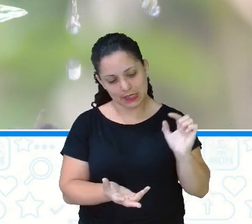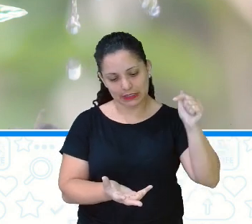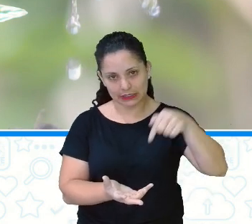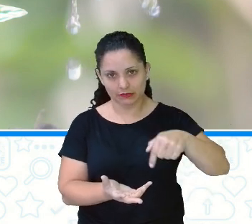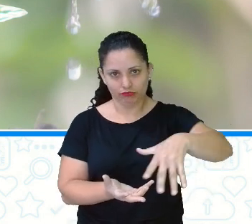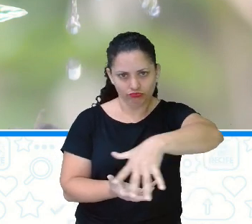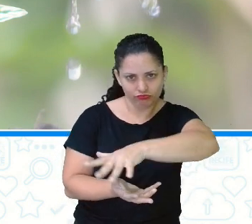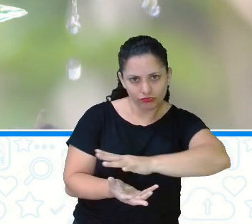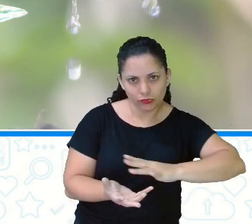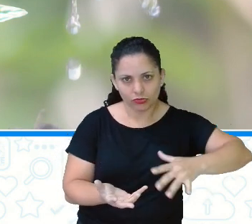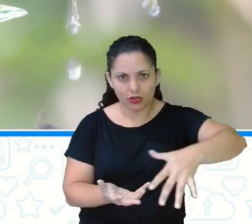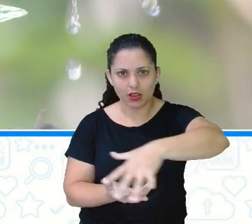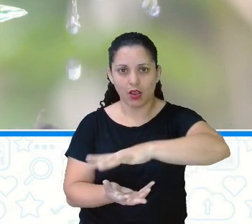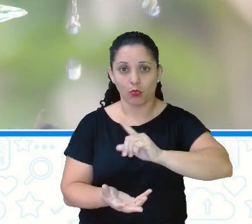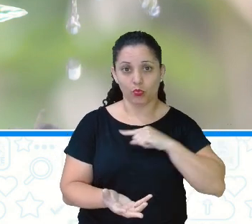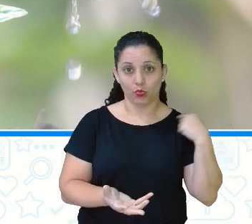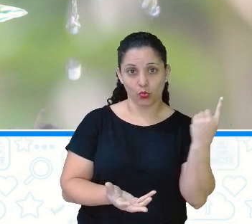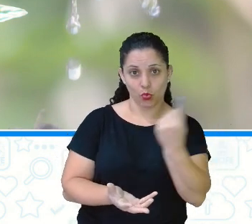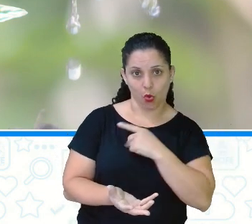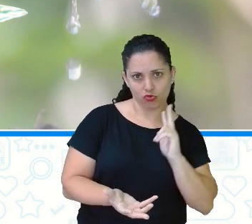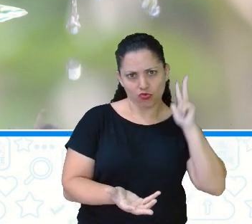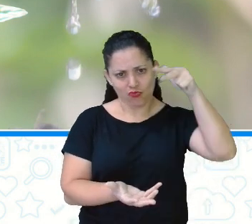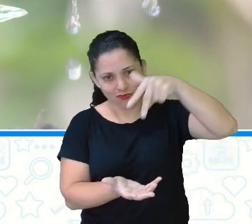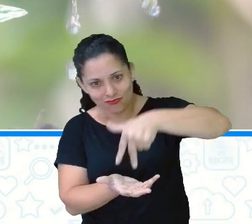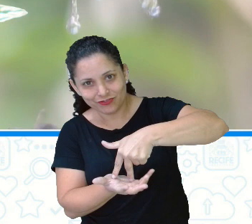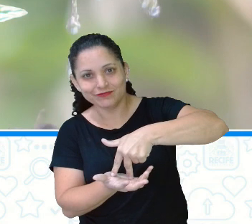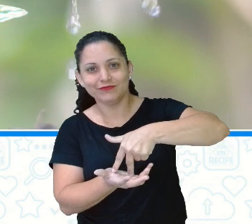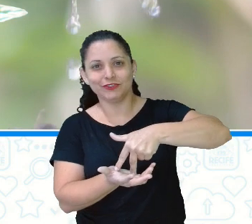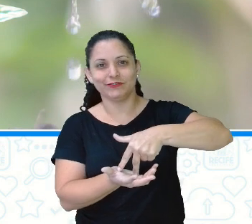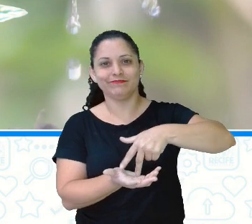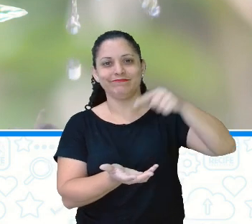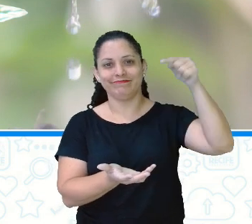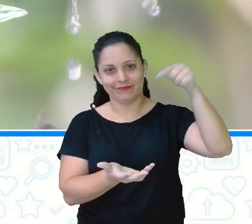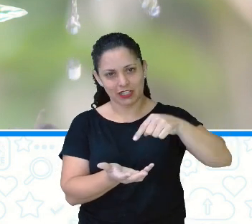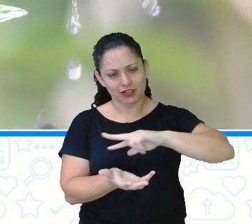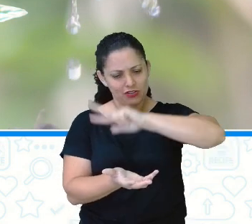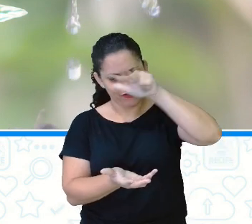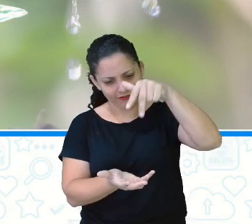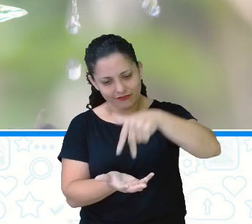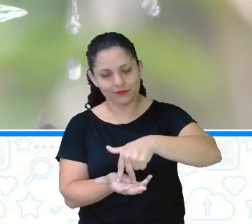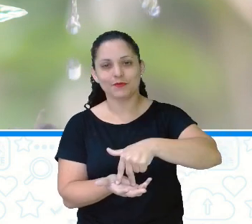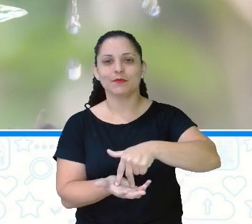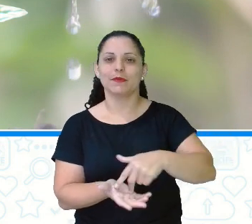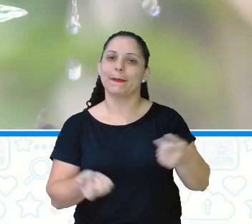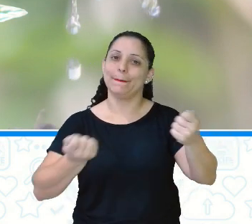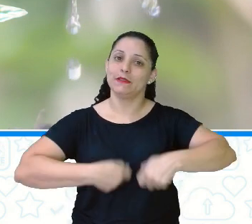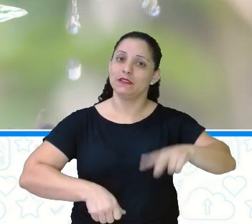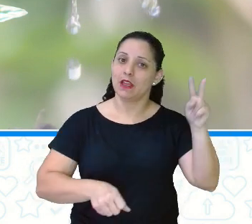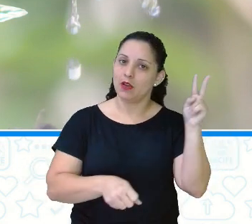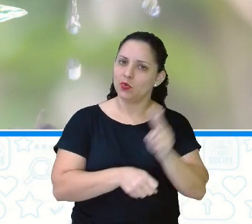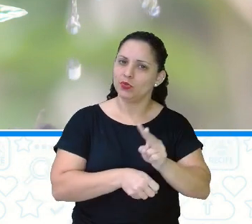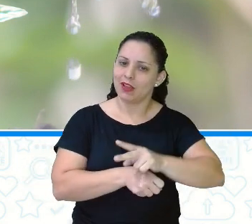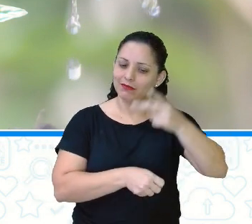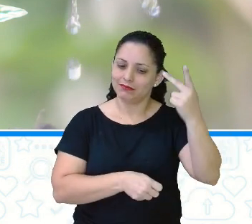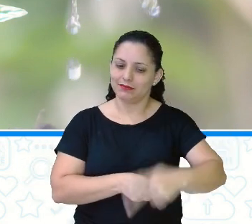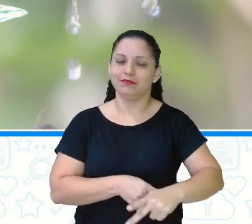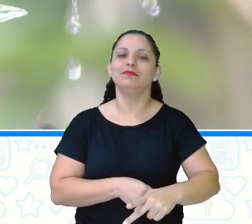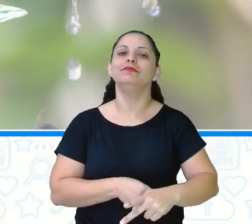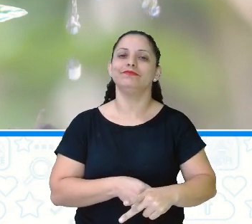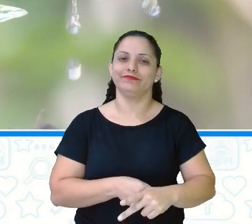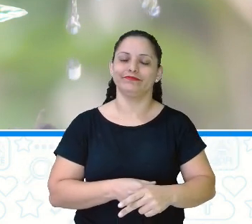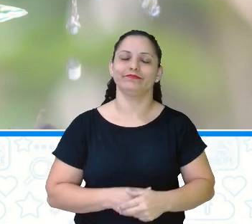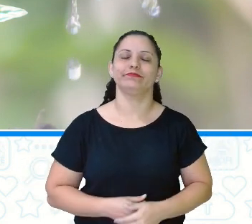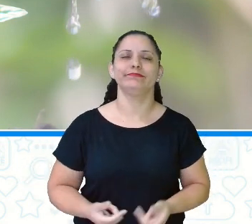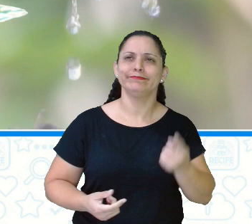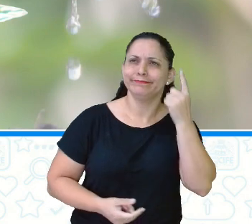ambiente, nós estamos vivendo nele, então precisamos cuidar dele, é a nossa casa.